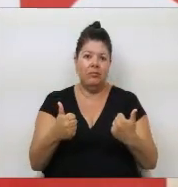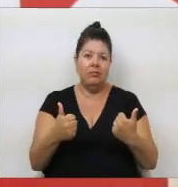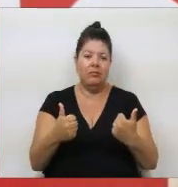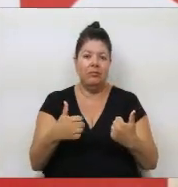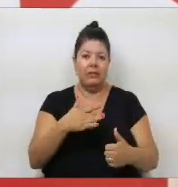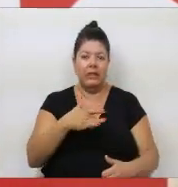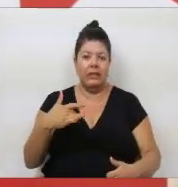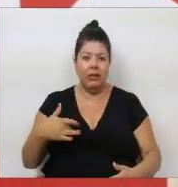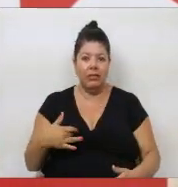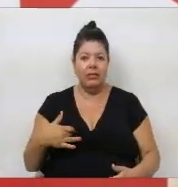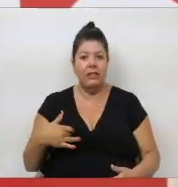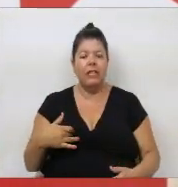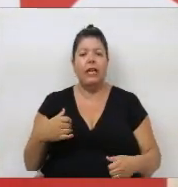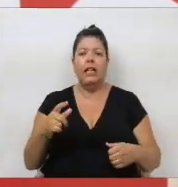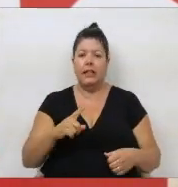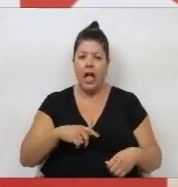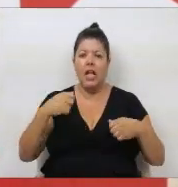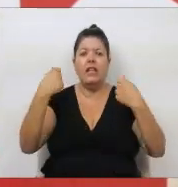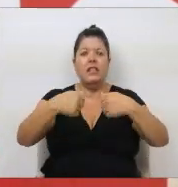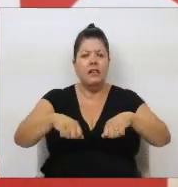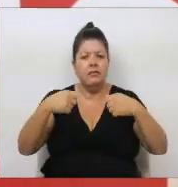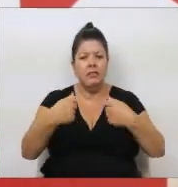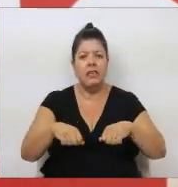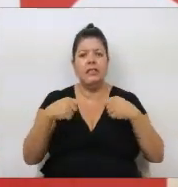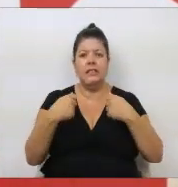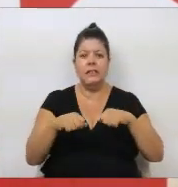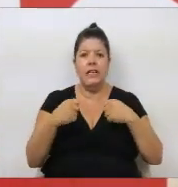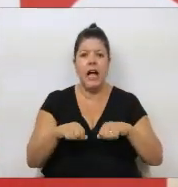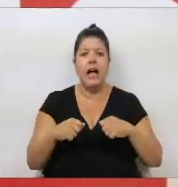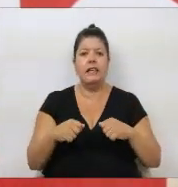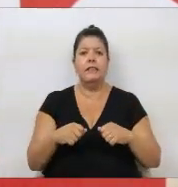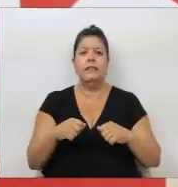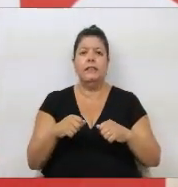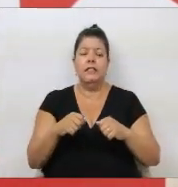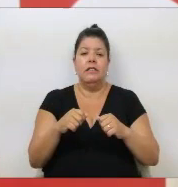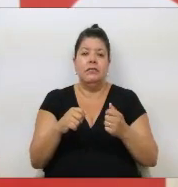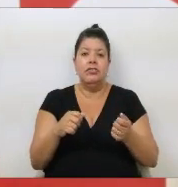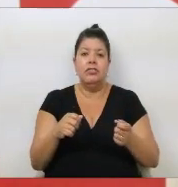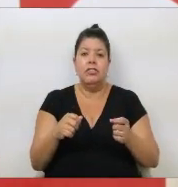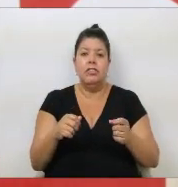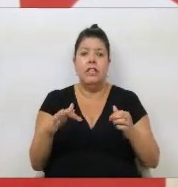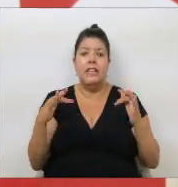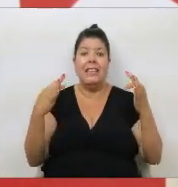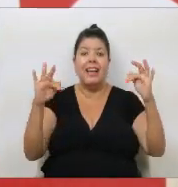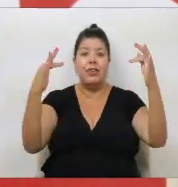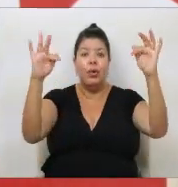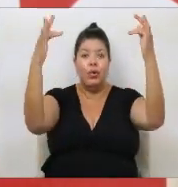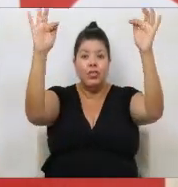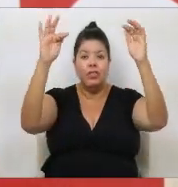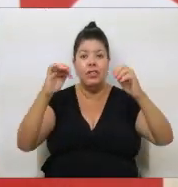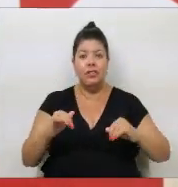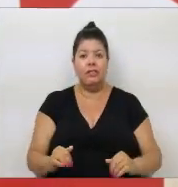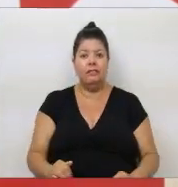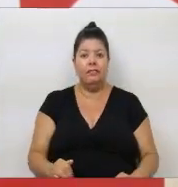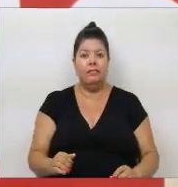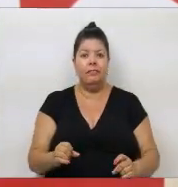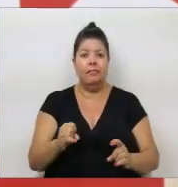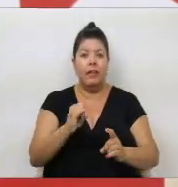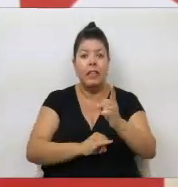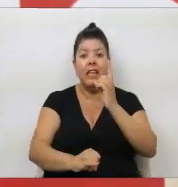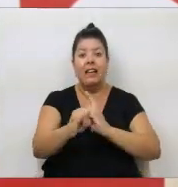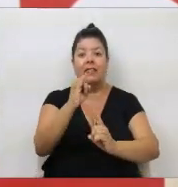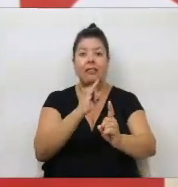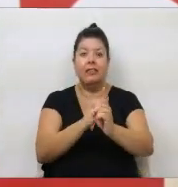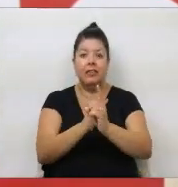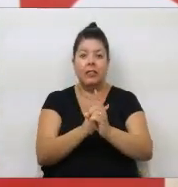há necessidade de uma informatização em que os postos de saúde tenham todo